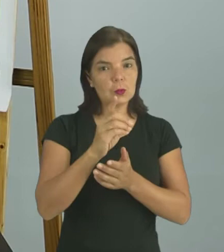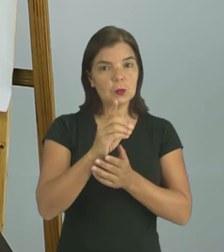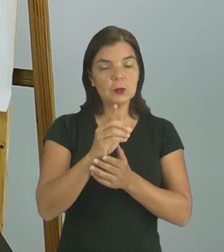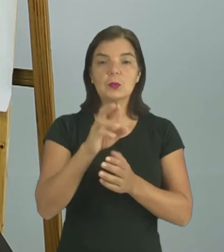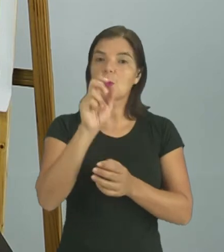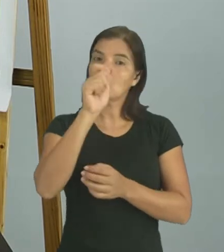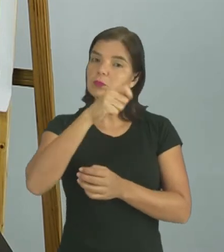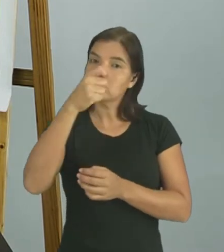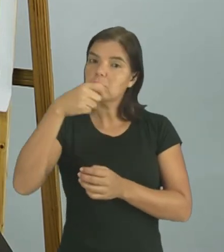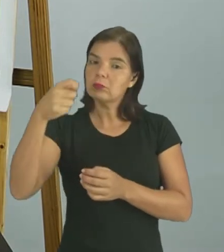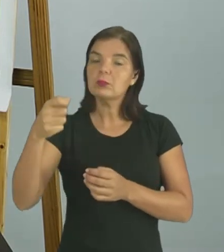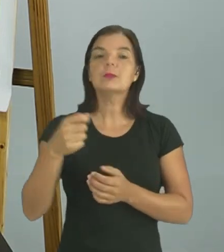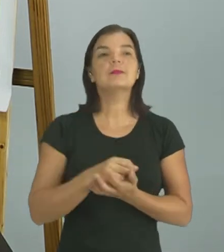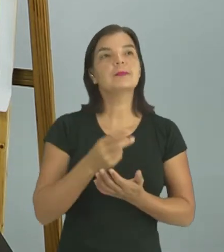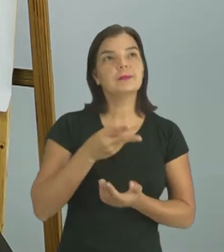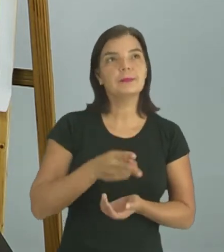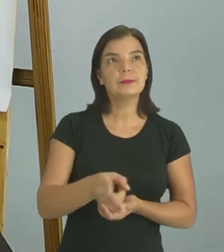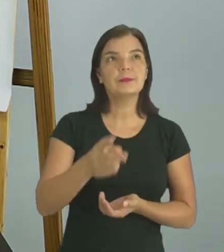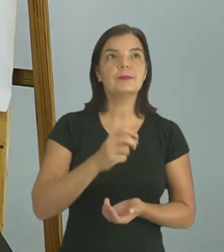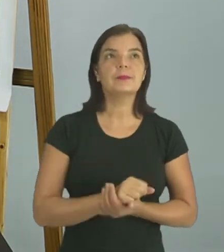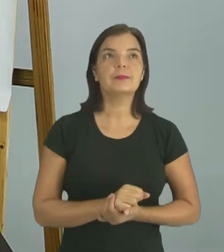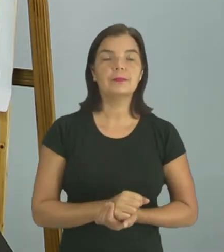no quadro? Vamos continuar.